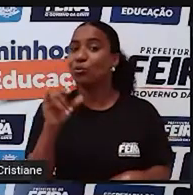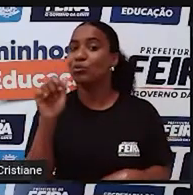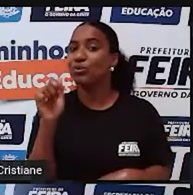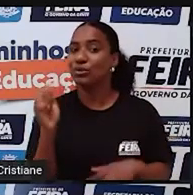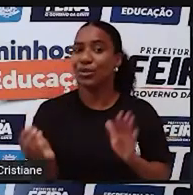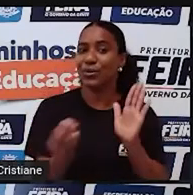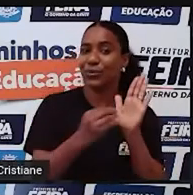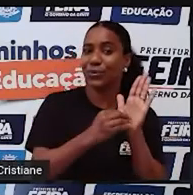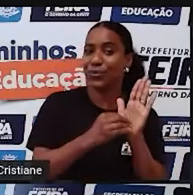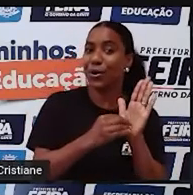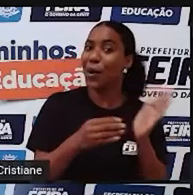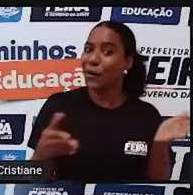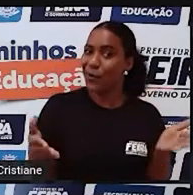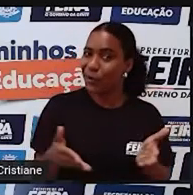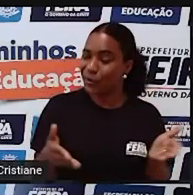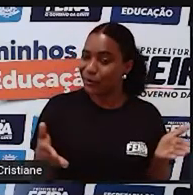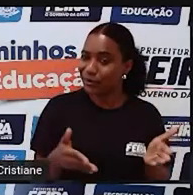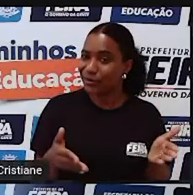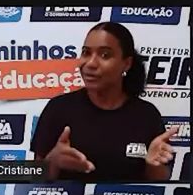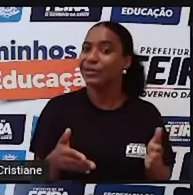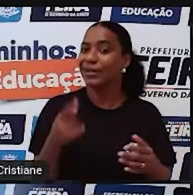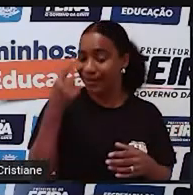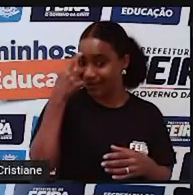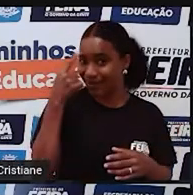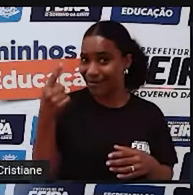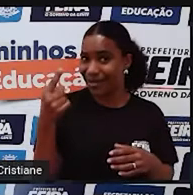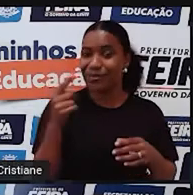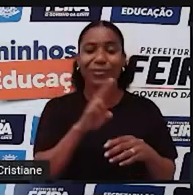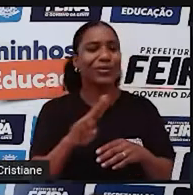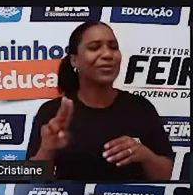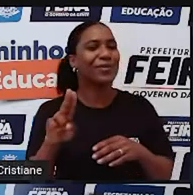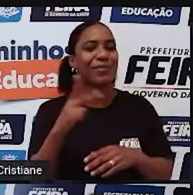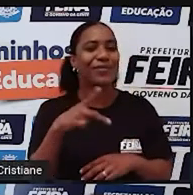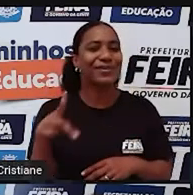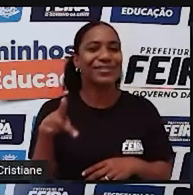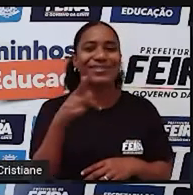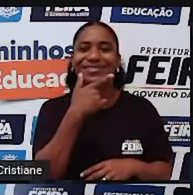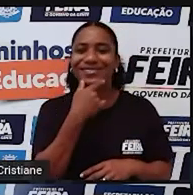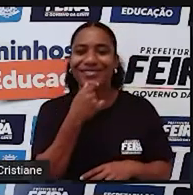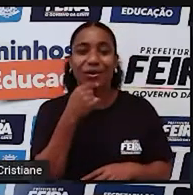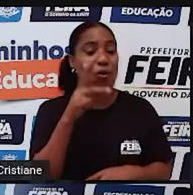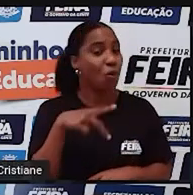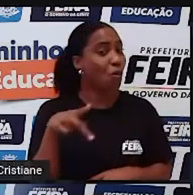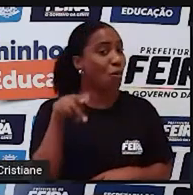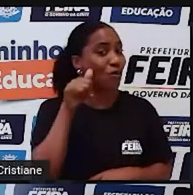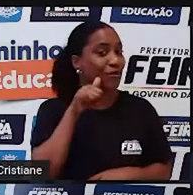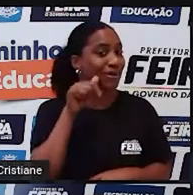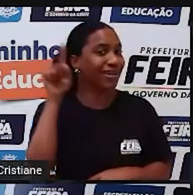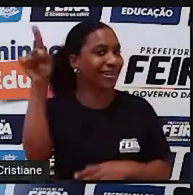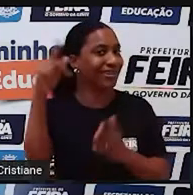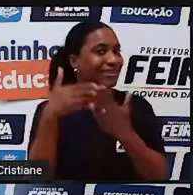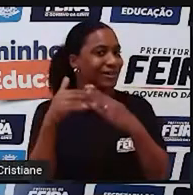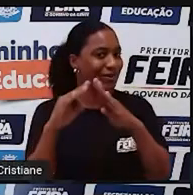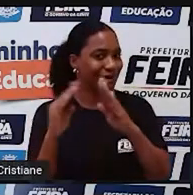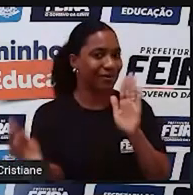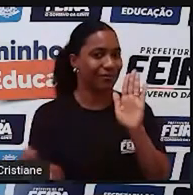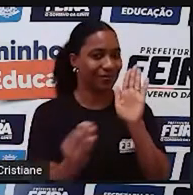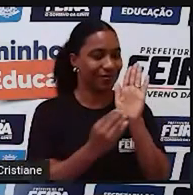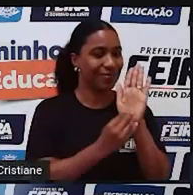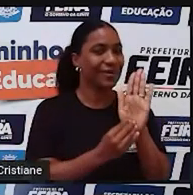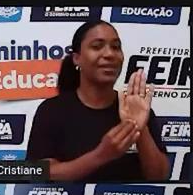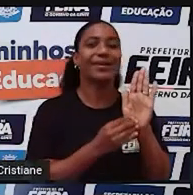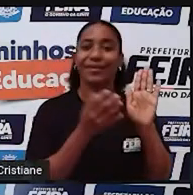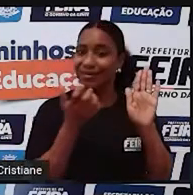hoje. Acrescentem o nome do seu professor ou de sua professora. E eu não coloquei aí de propósito, que eu